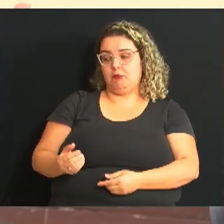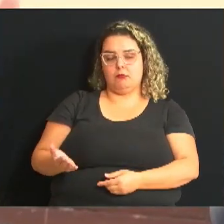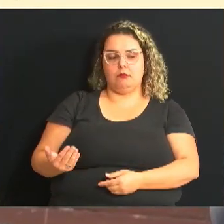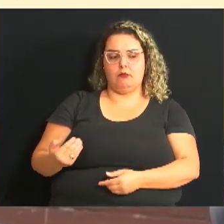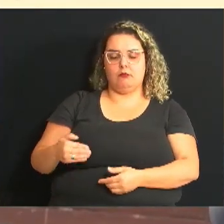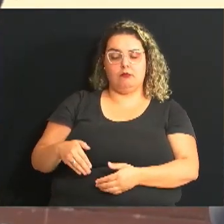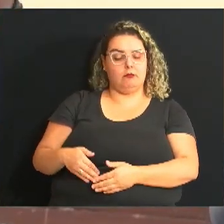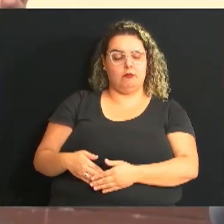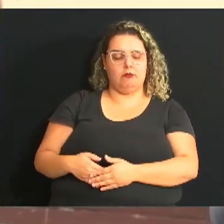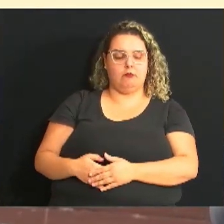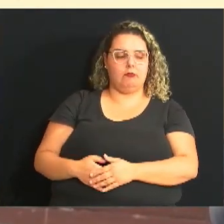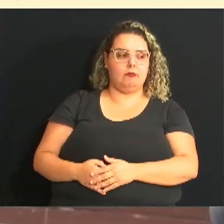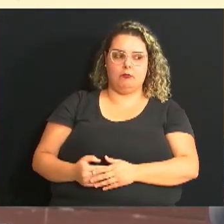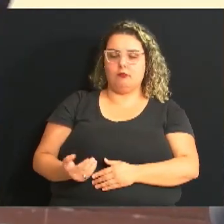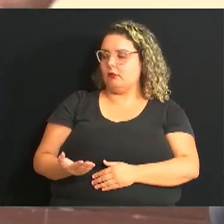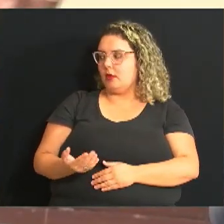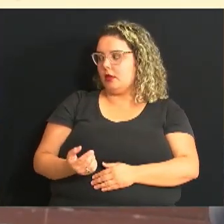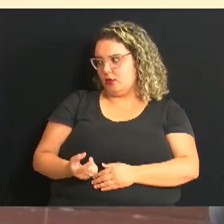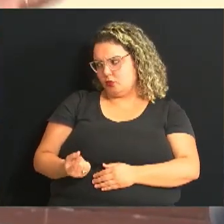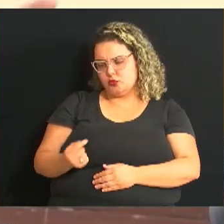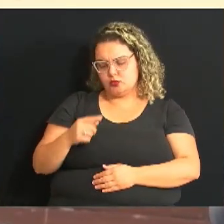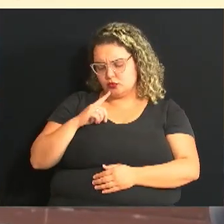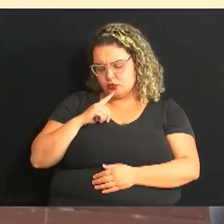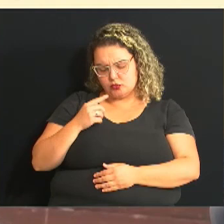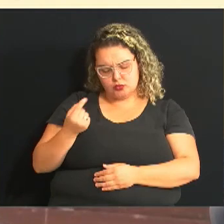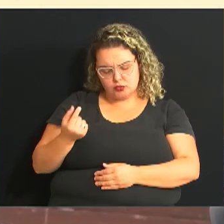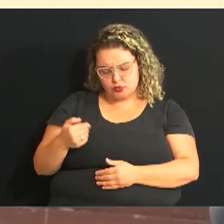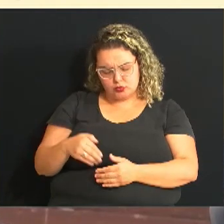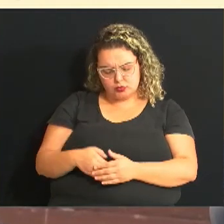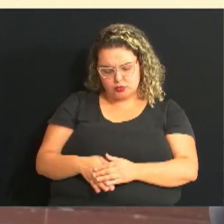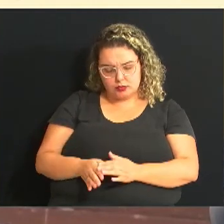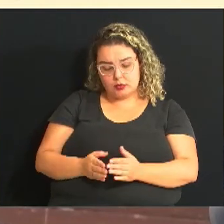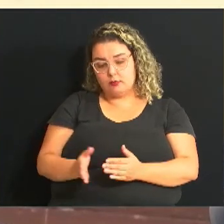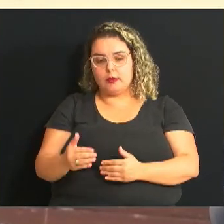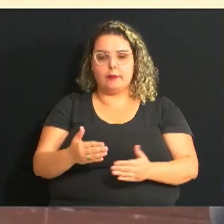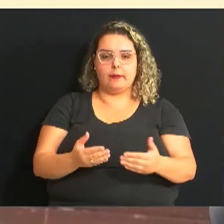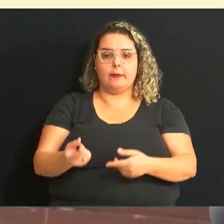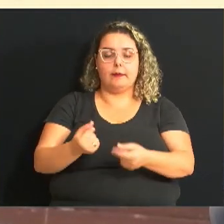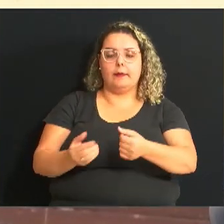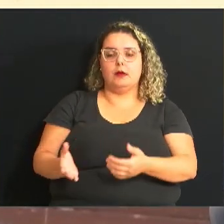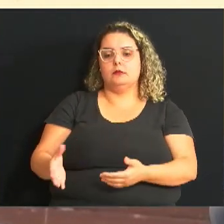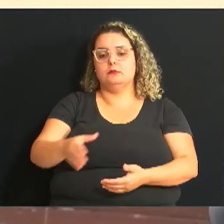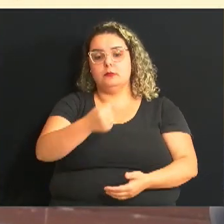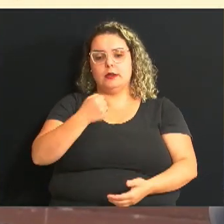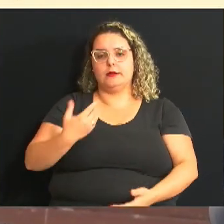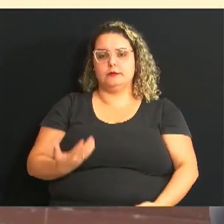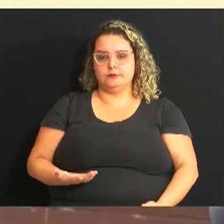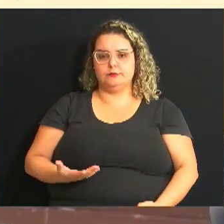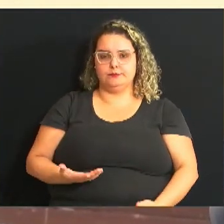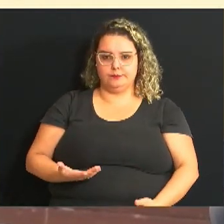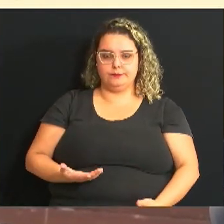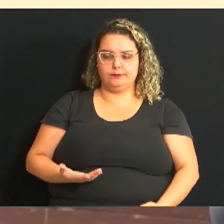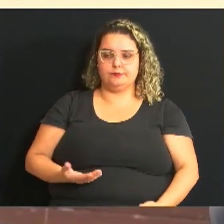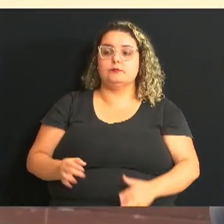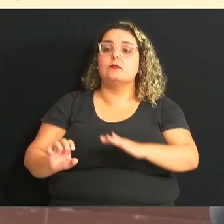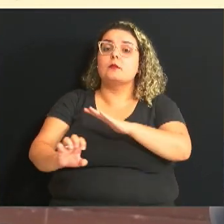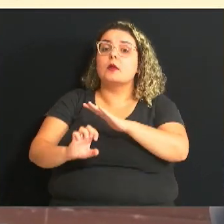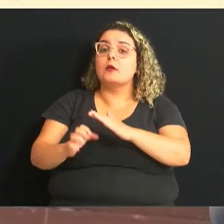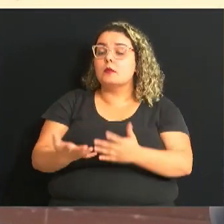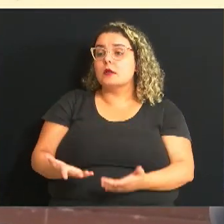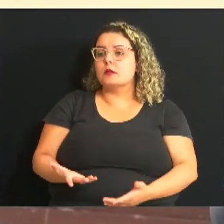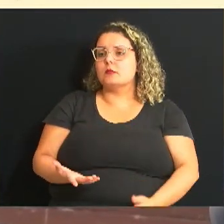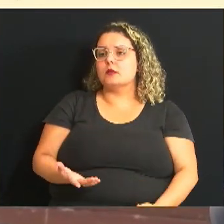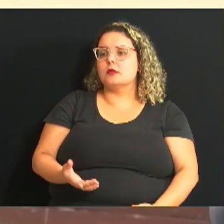né, sempre que destina dinheiro, desvia para cá, para lá. Uma empresa, por exemplo, ela